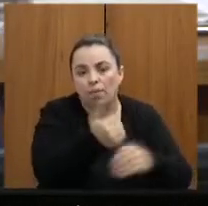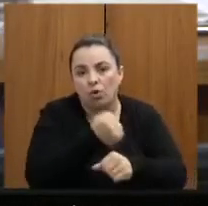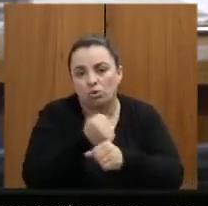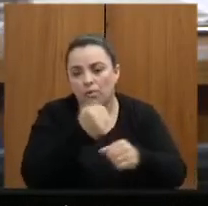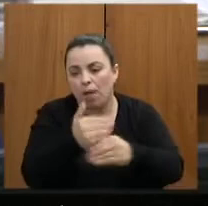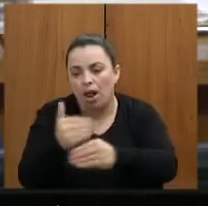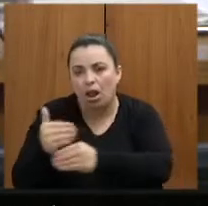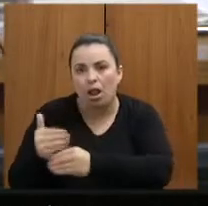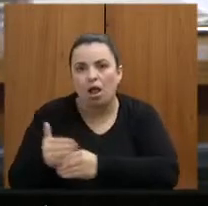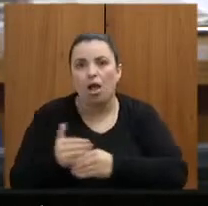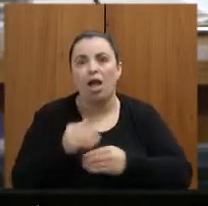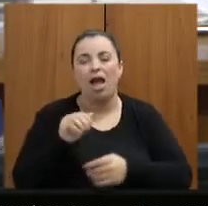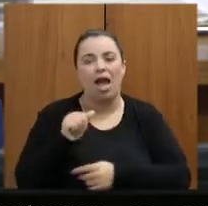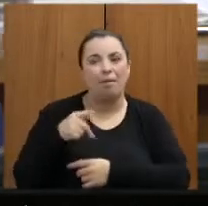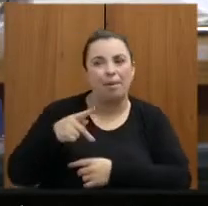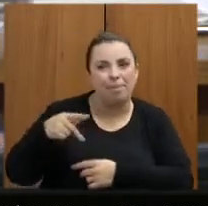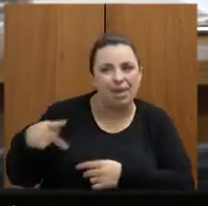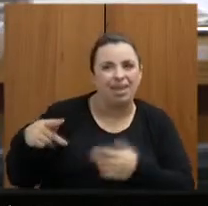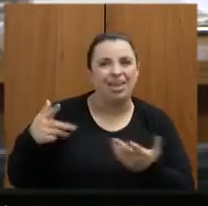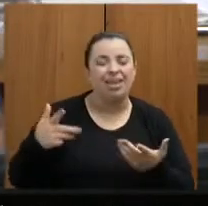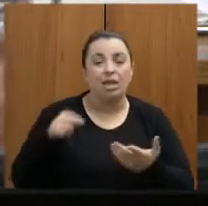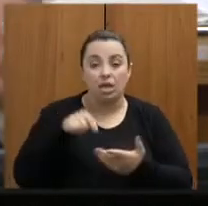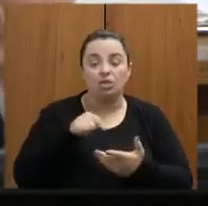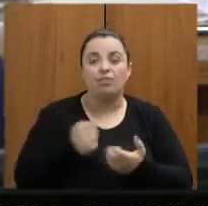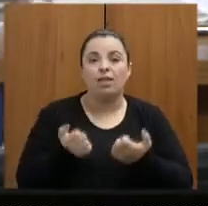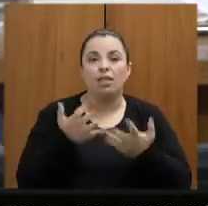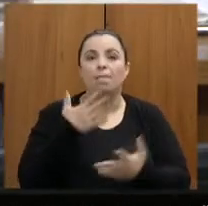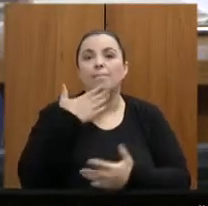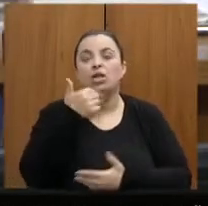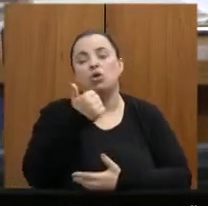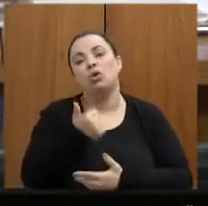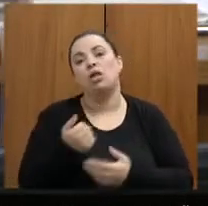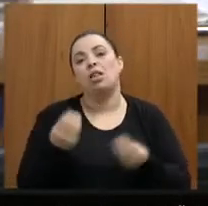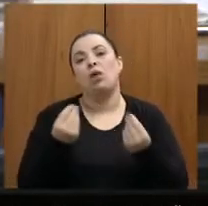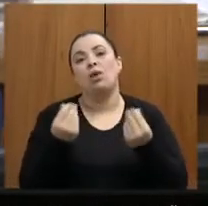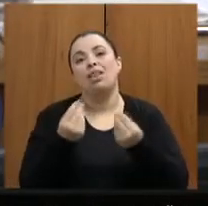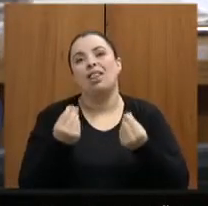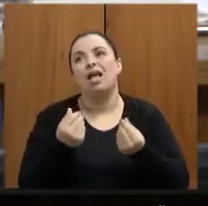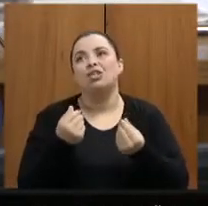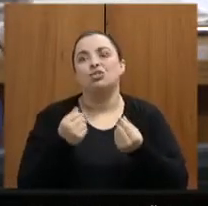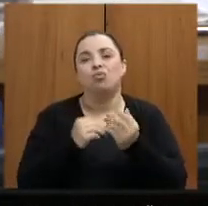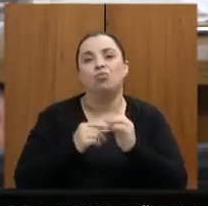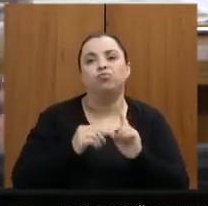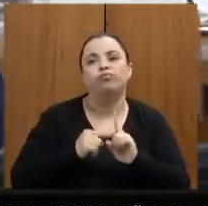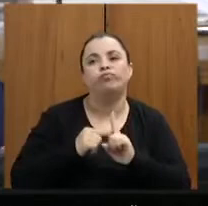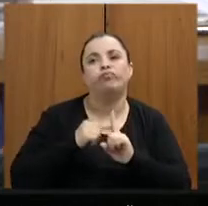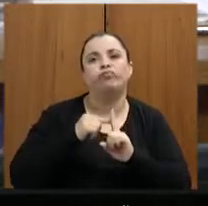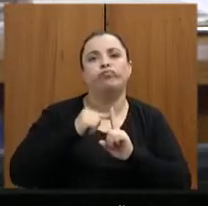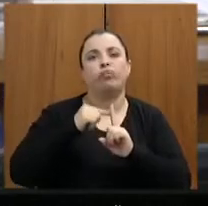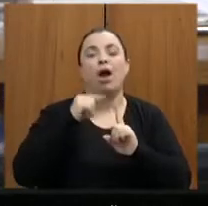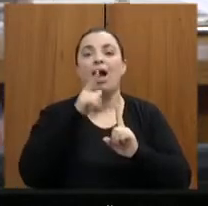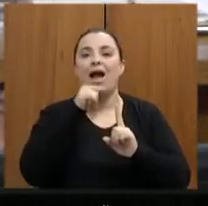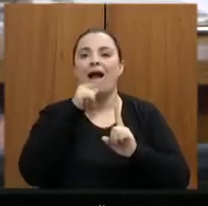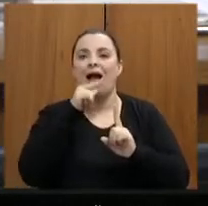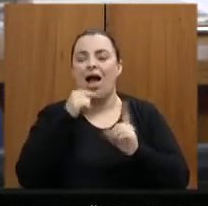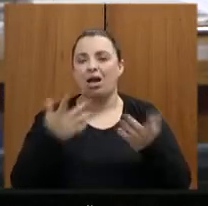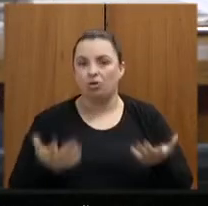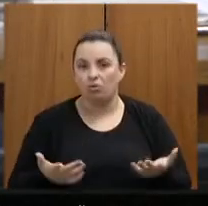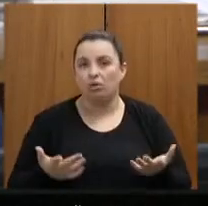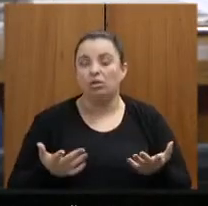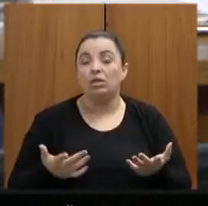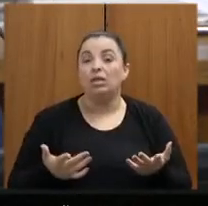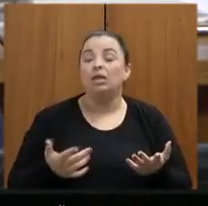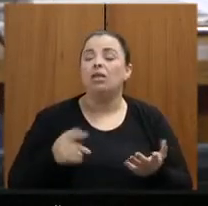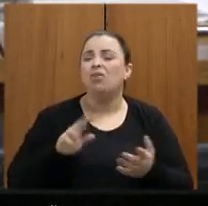isso vai melhorar o volume de água vai fixar a pessoa lá no campo então sim são várias ações nós toma